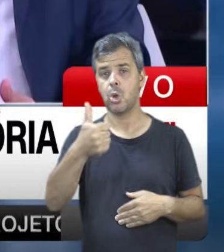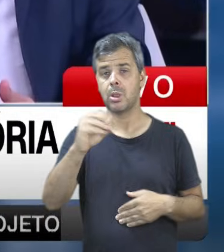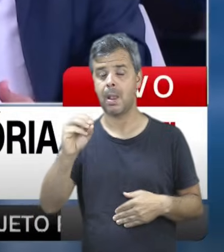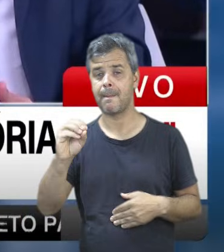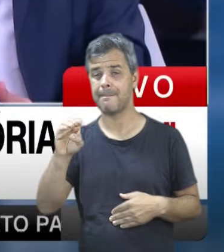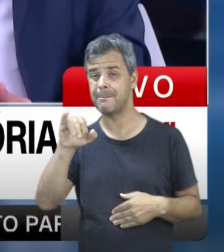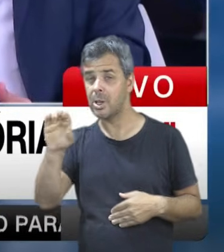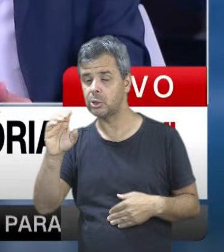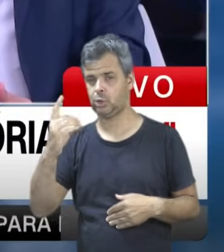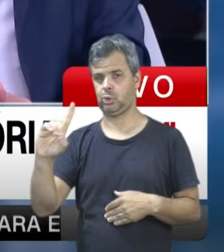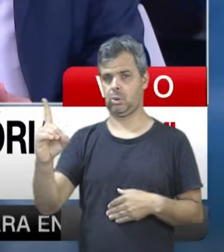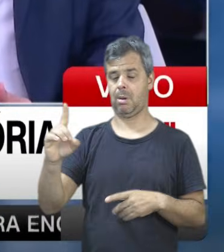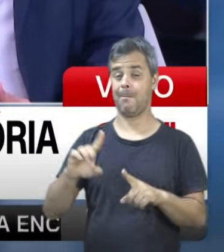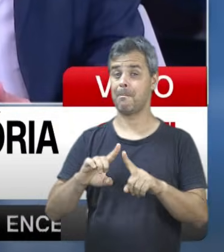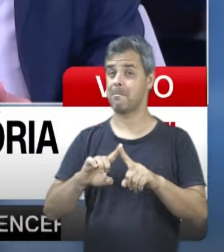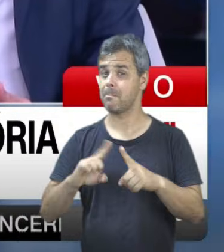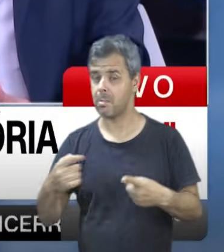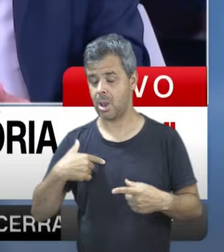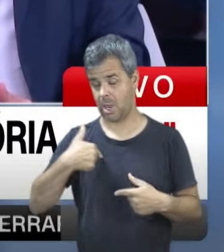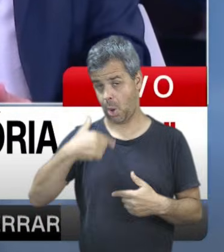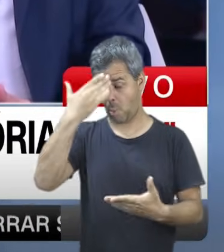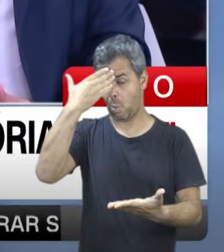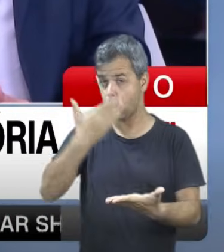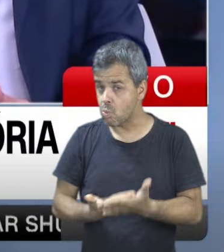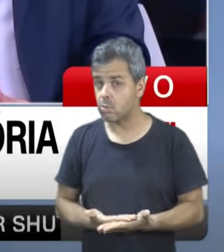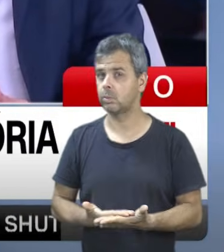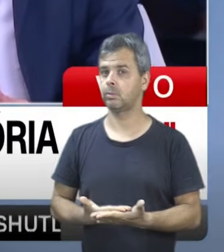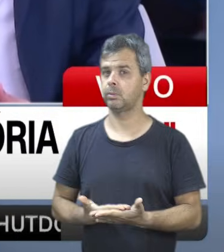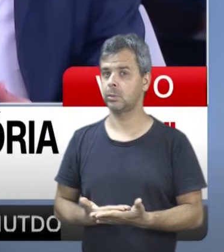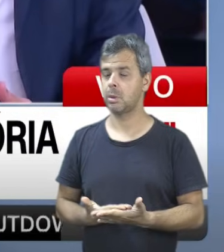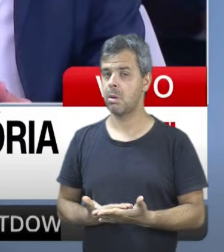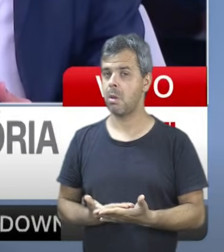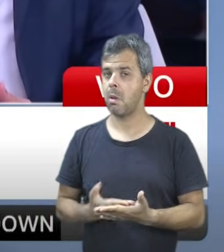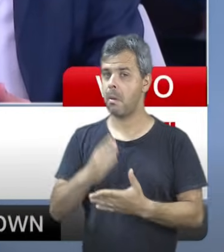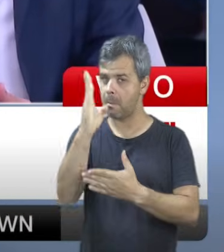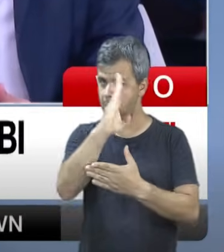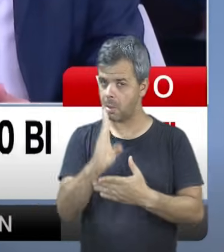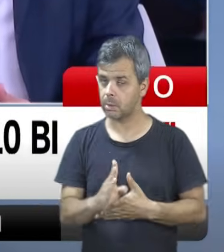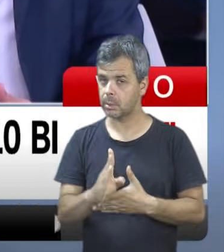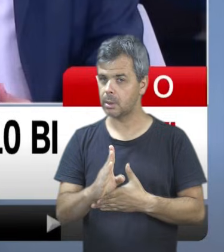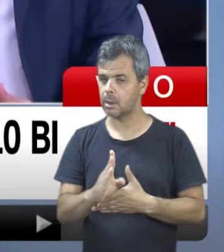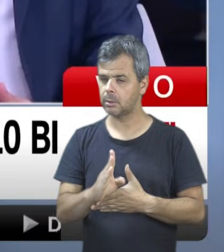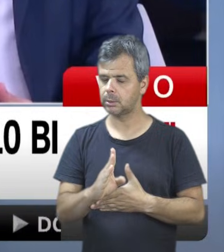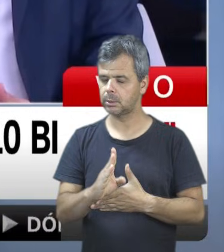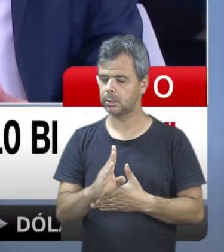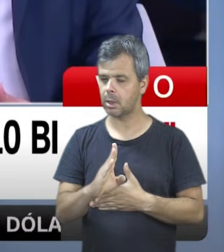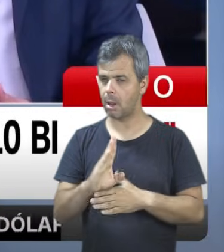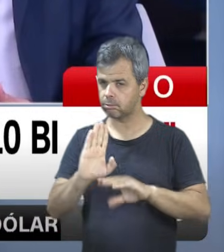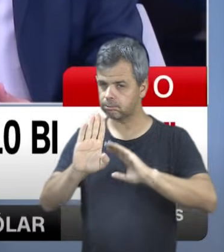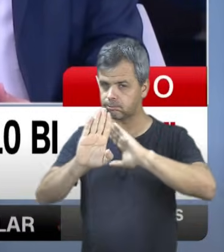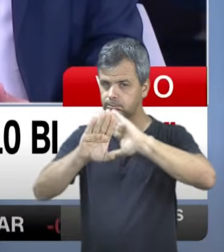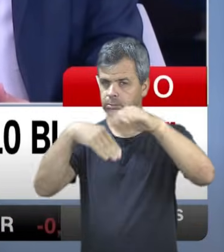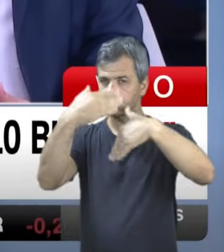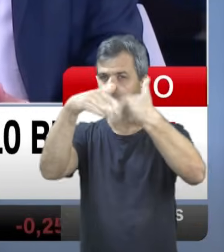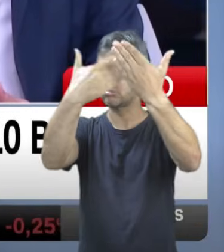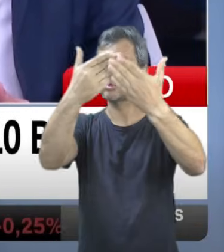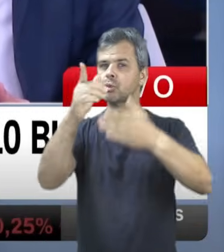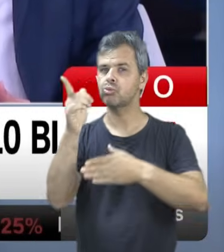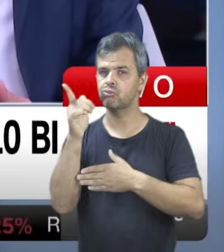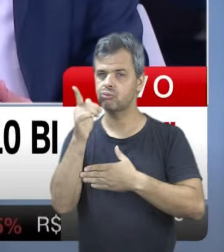de dólares. Mas eu acredito que o Brasil possa se surpreender e